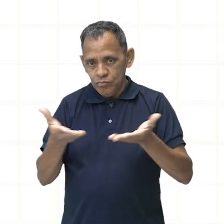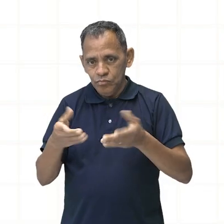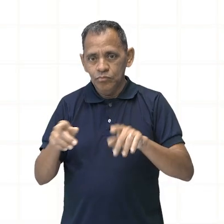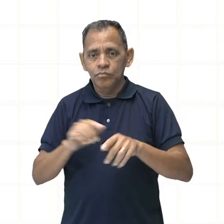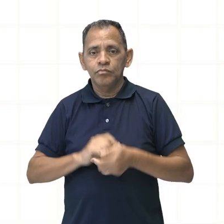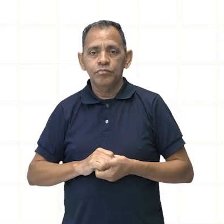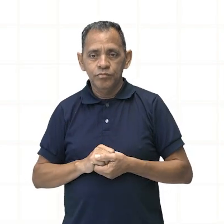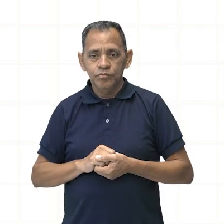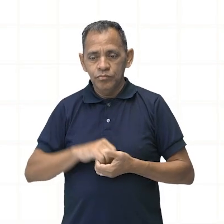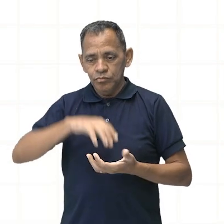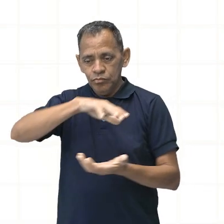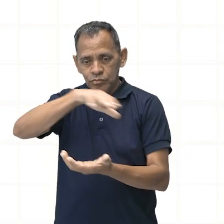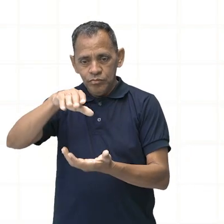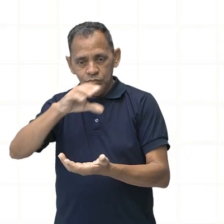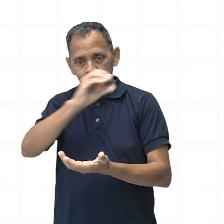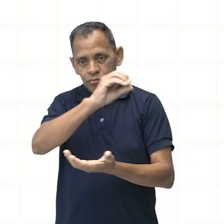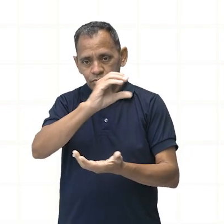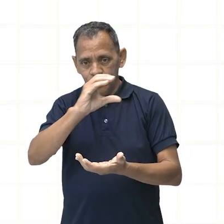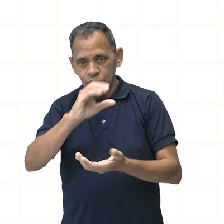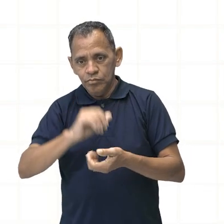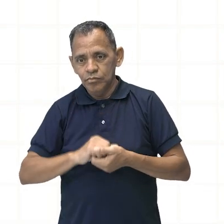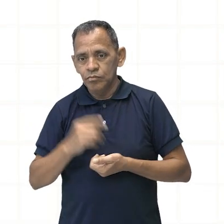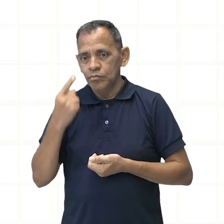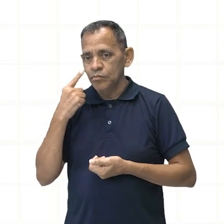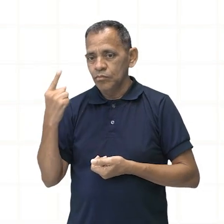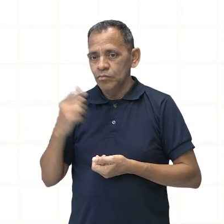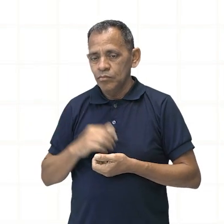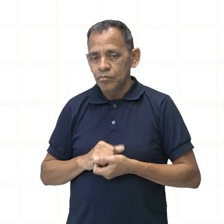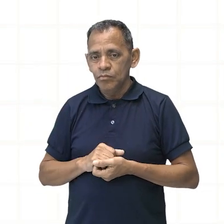né? E eu vou destacar algumas para vocês aqui. O